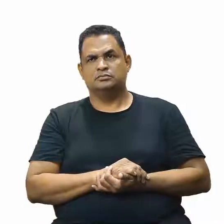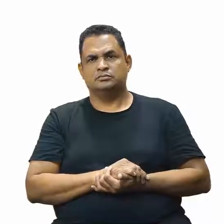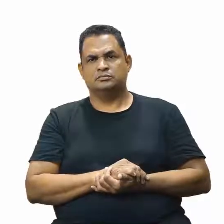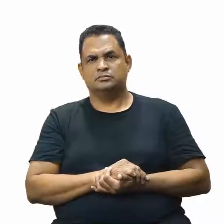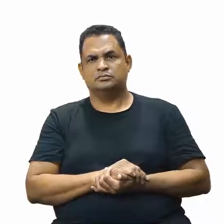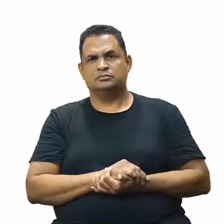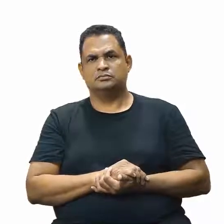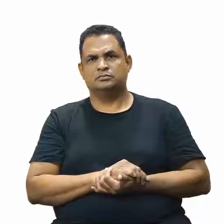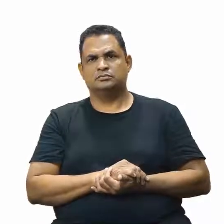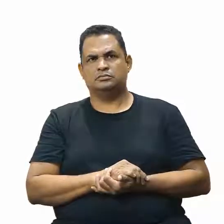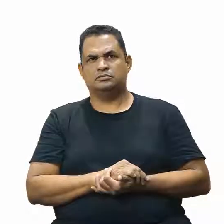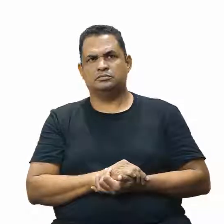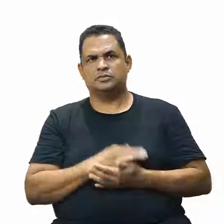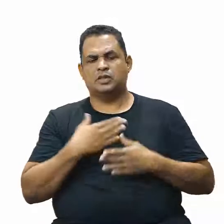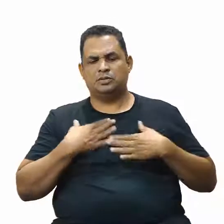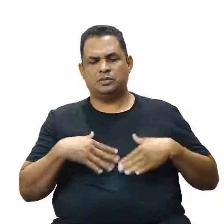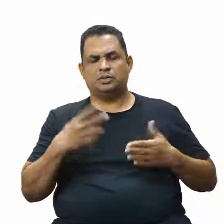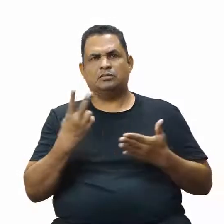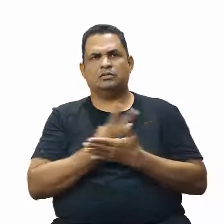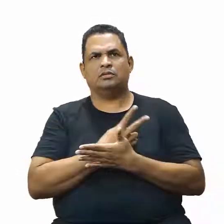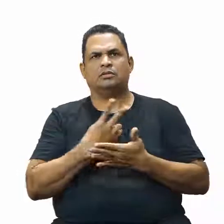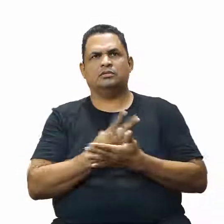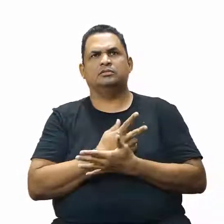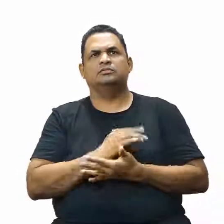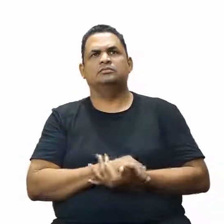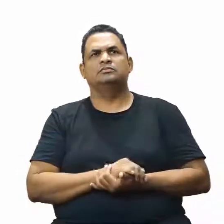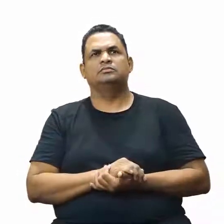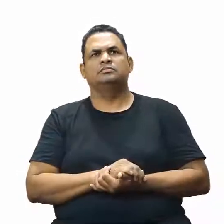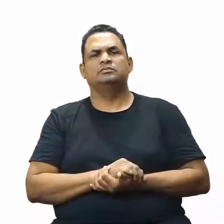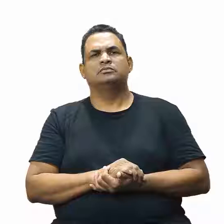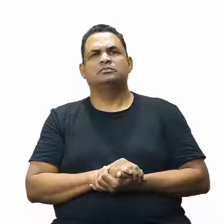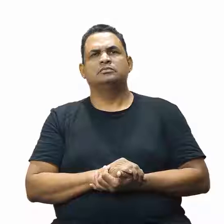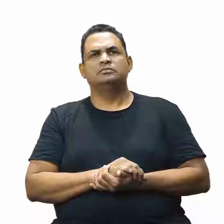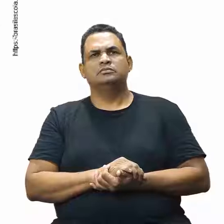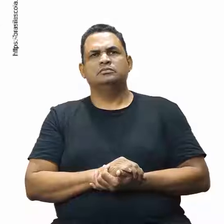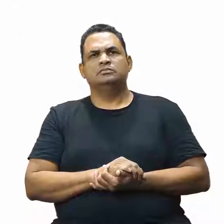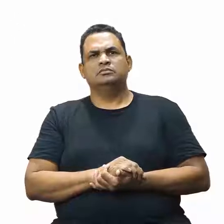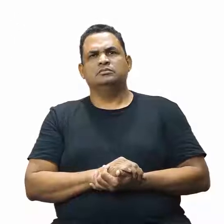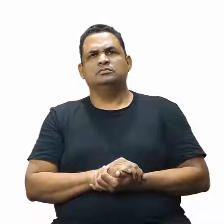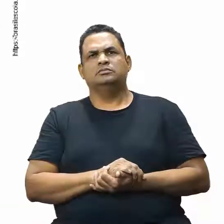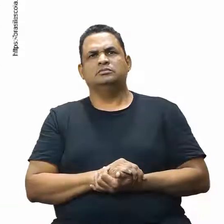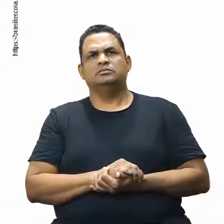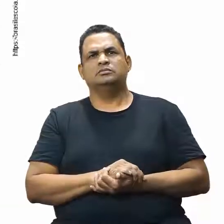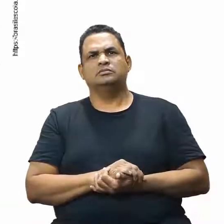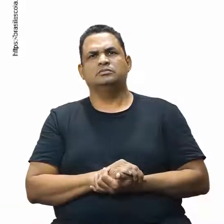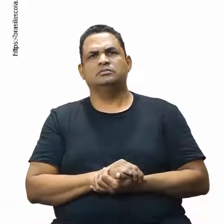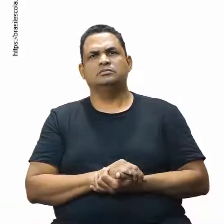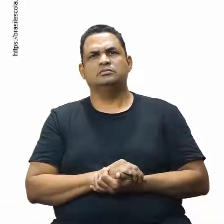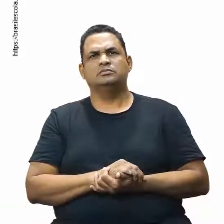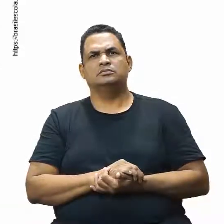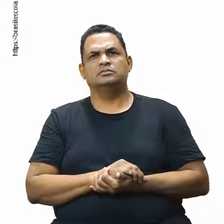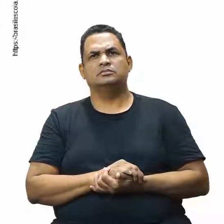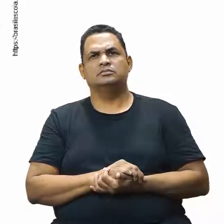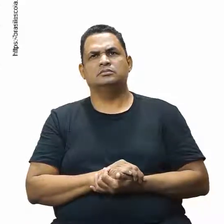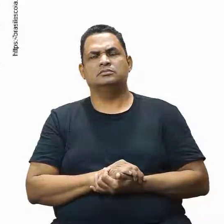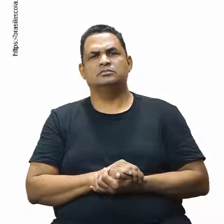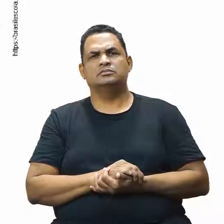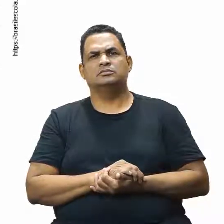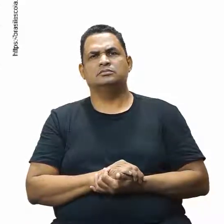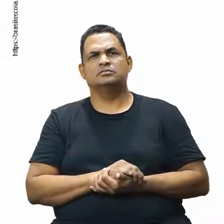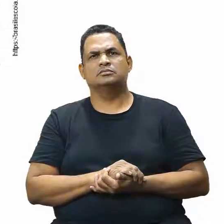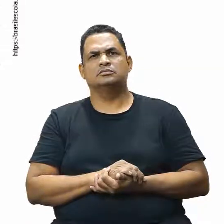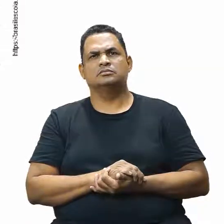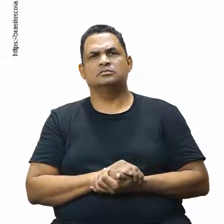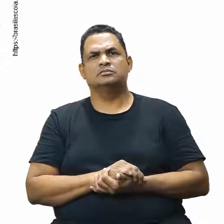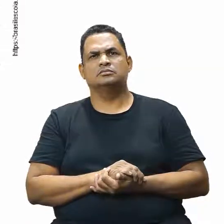que eu errei. Deixa eu voltar aqui, ó. Eita, que foi que eu fiz? Ah, aqui. O que temos que